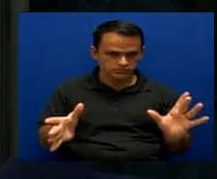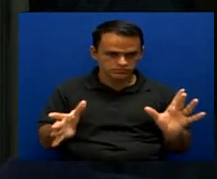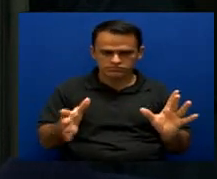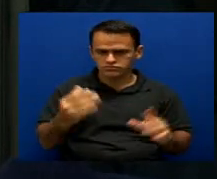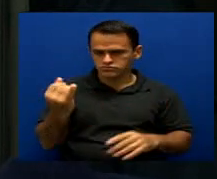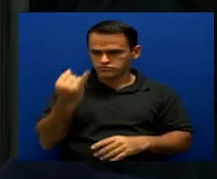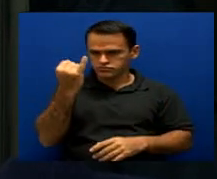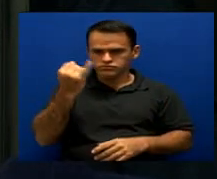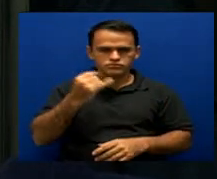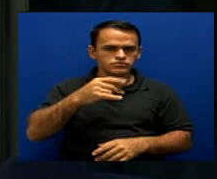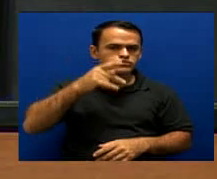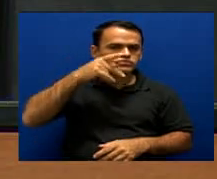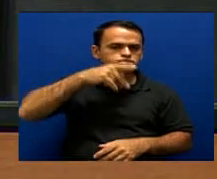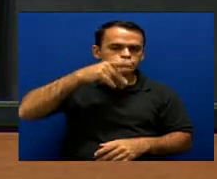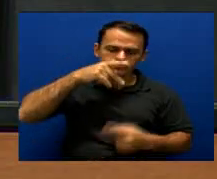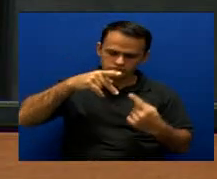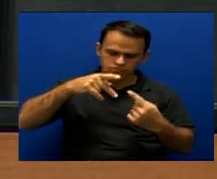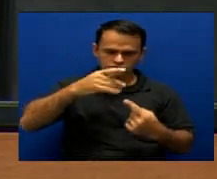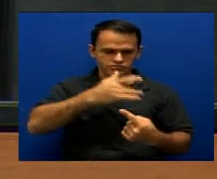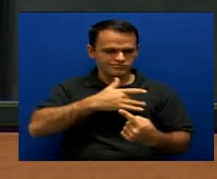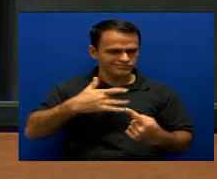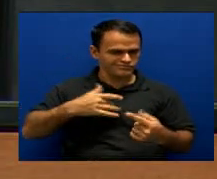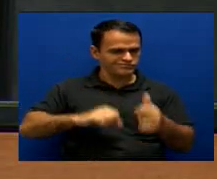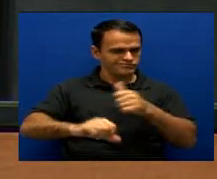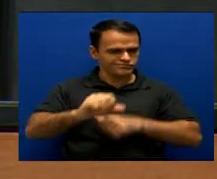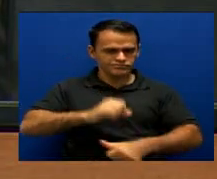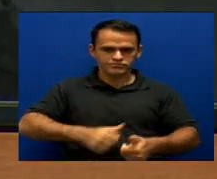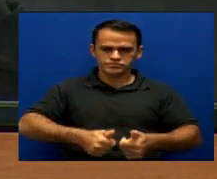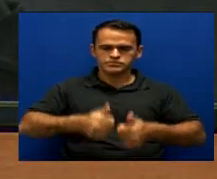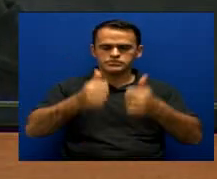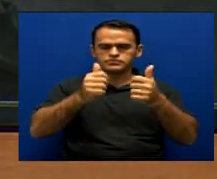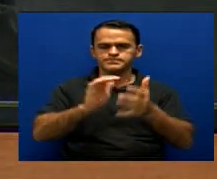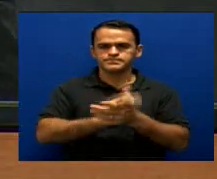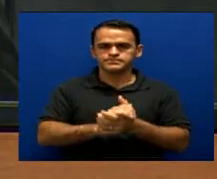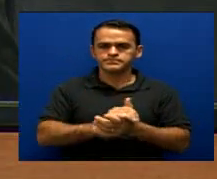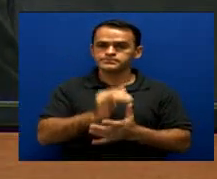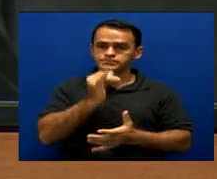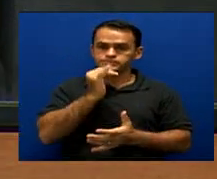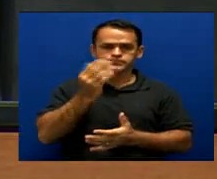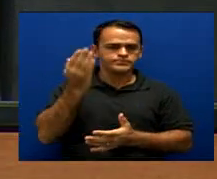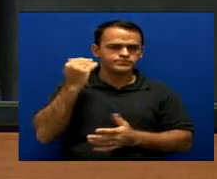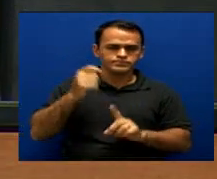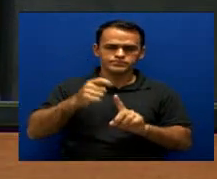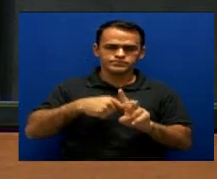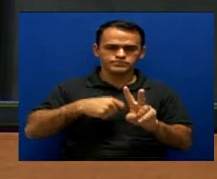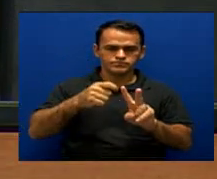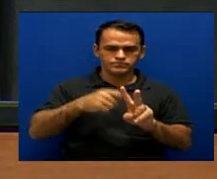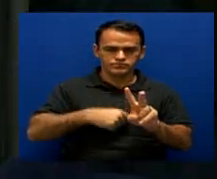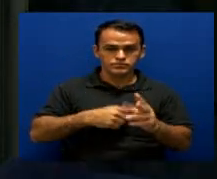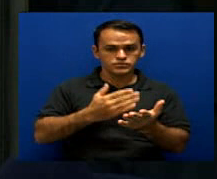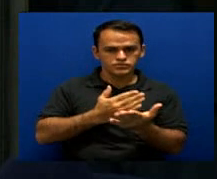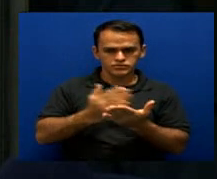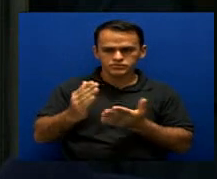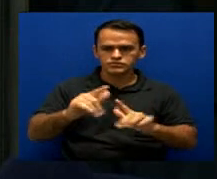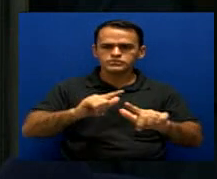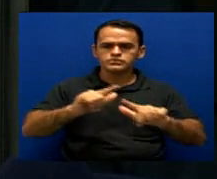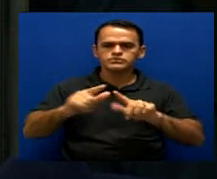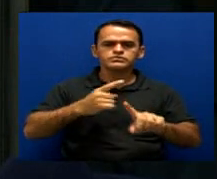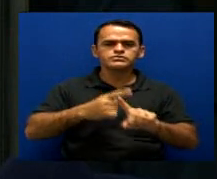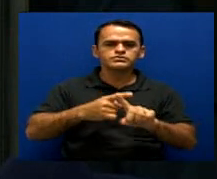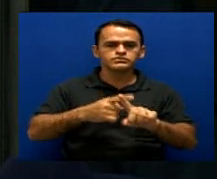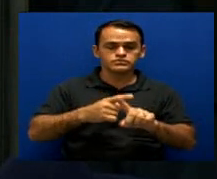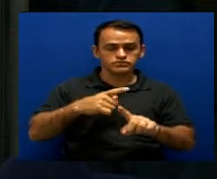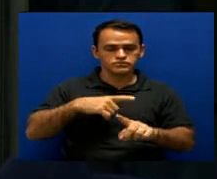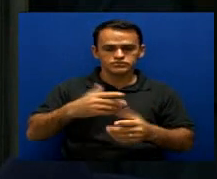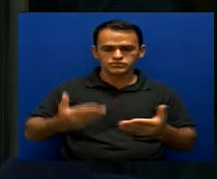na política de saúde são só um exemplo né quando eu entrei há dois meses foi por um declínio de 1 do ma